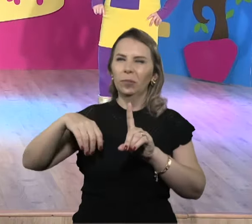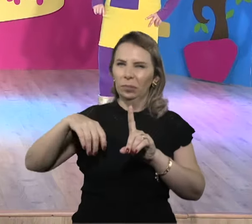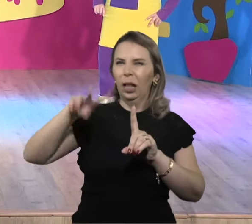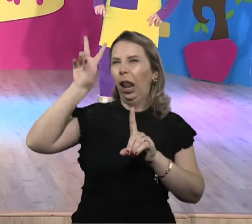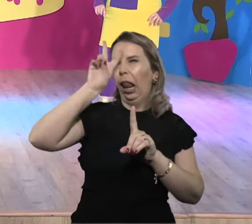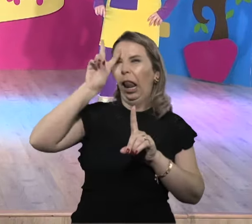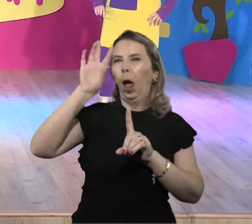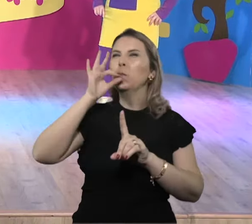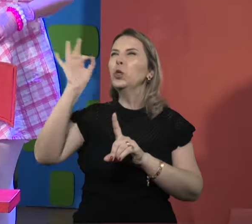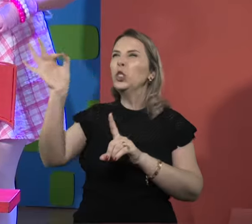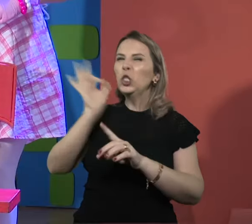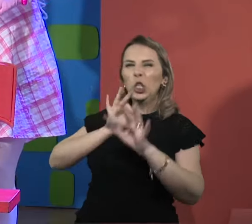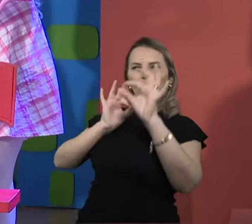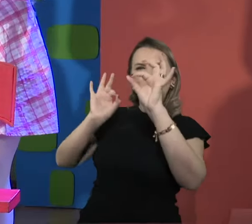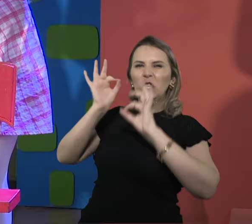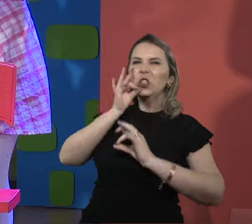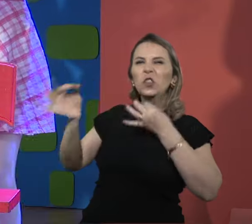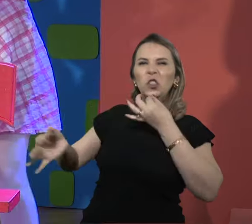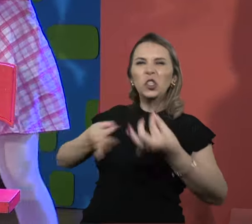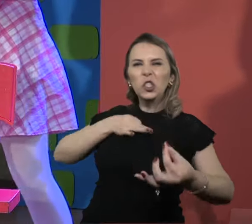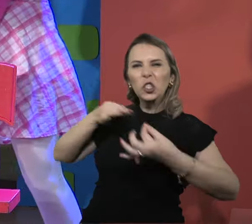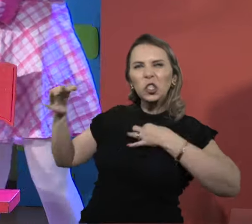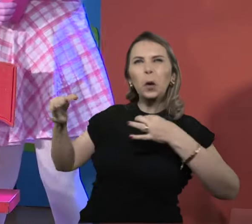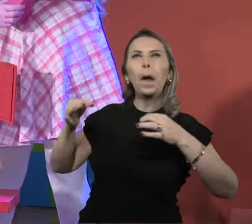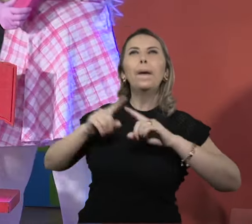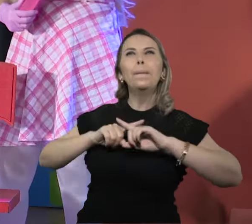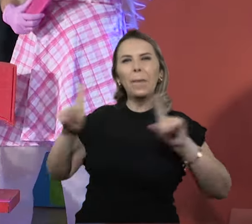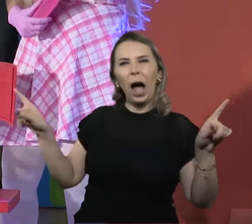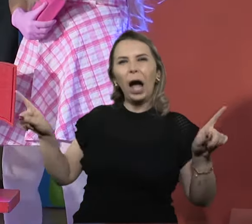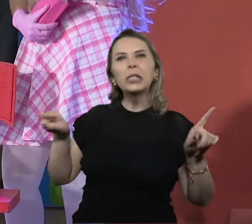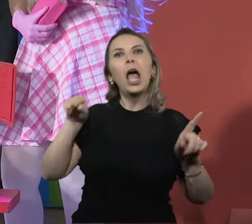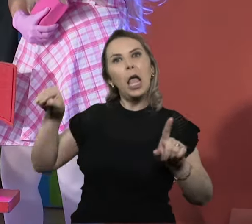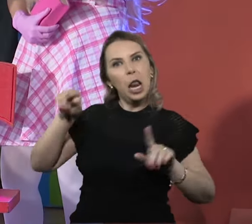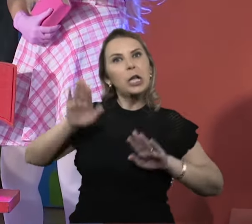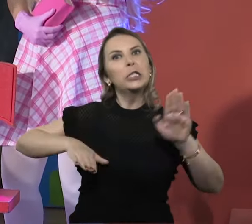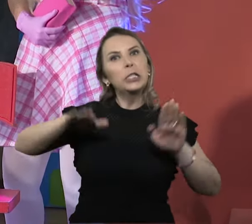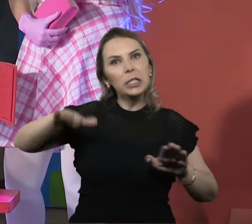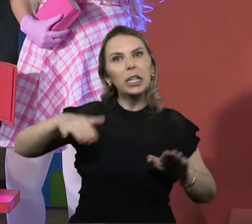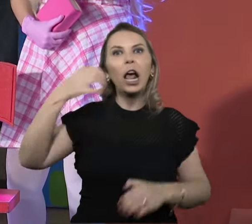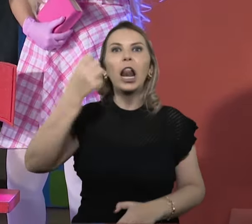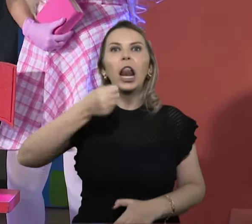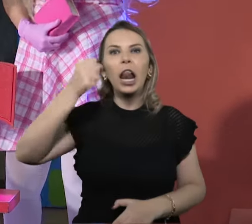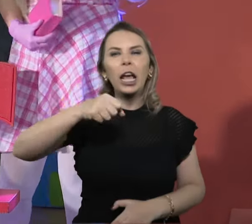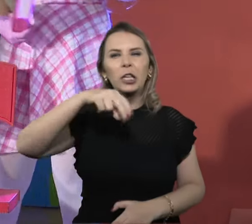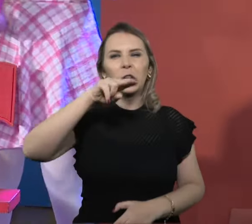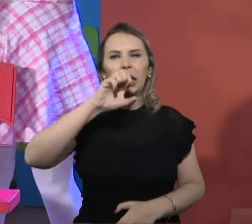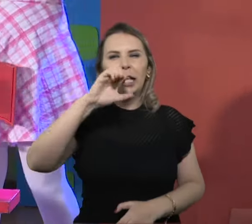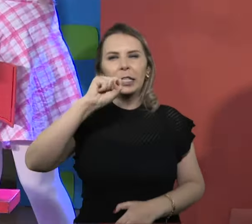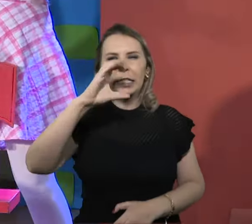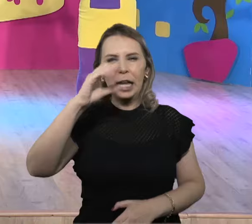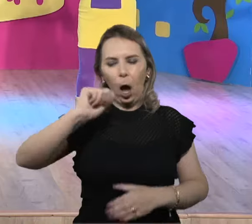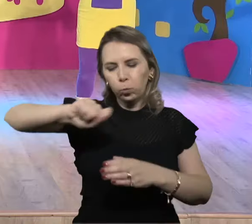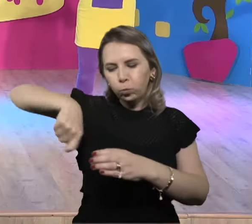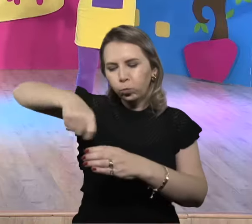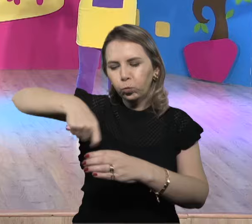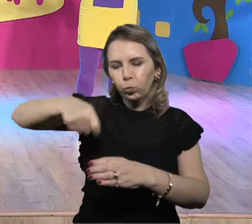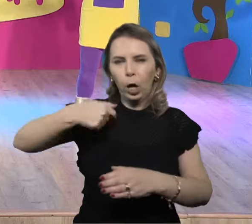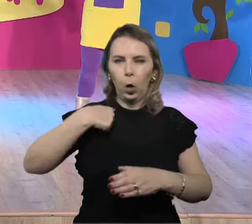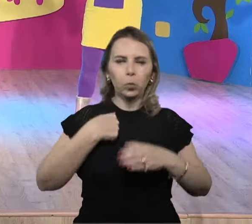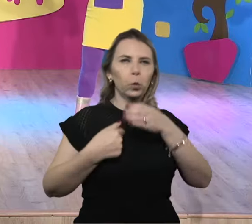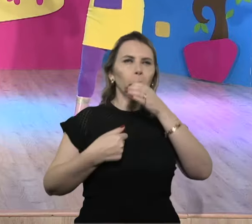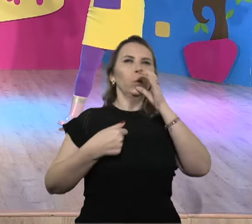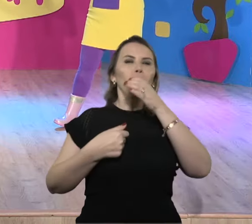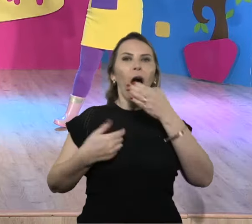chutava, me xingava, mas ele fazia leite com Nescau pra mim.